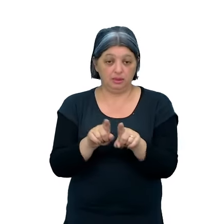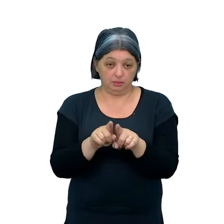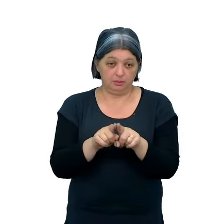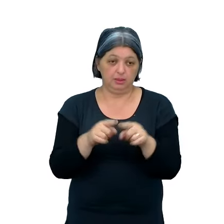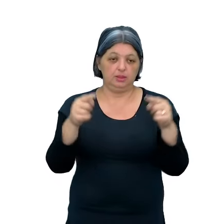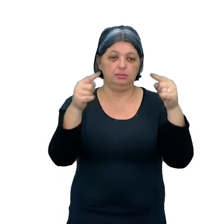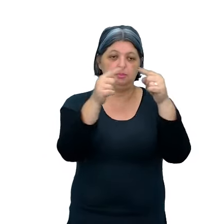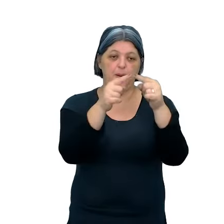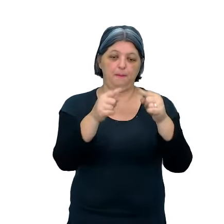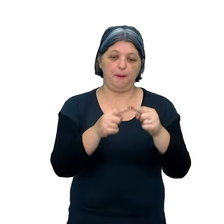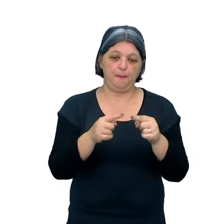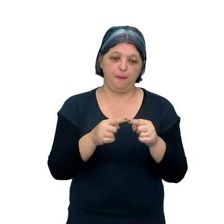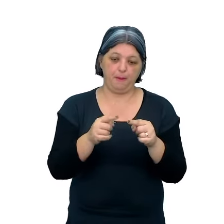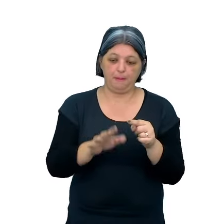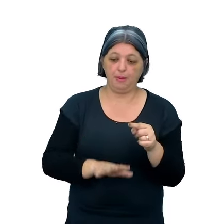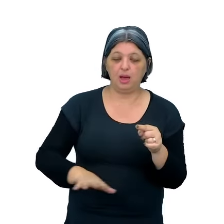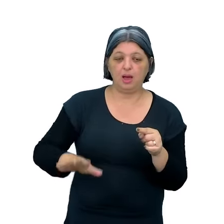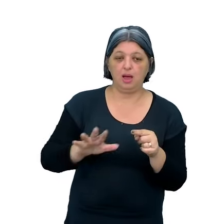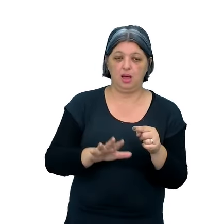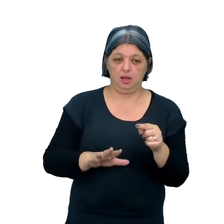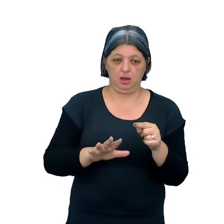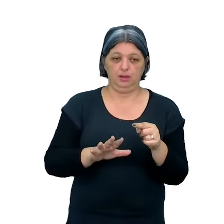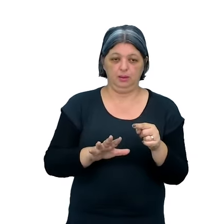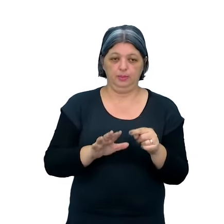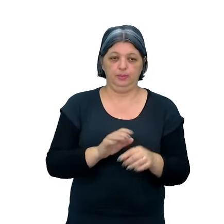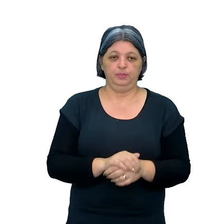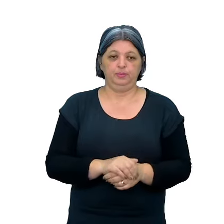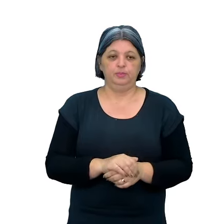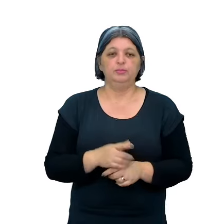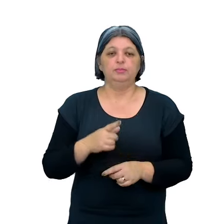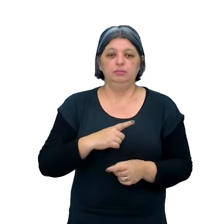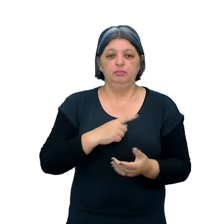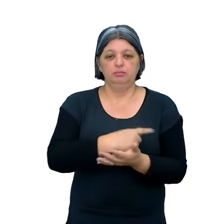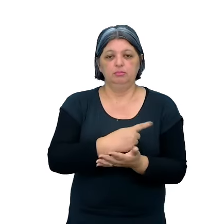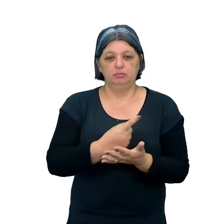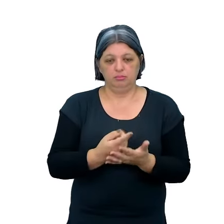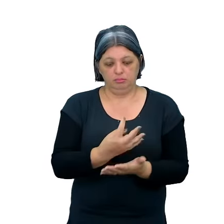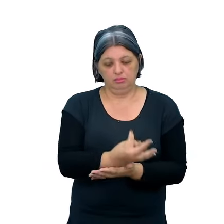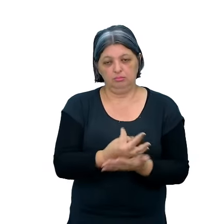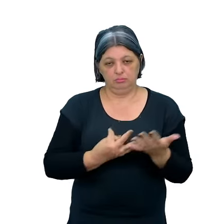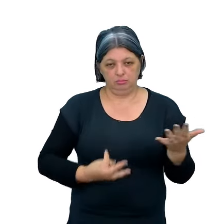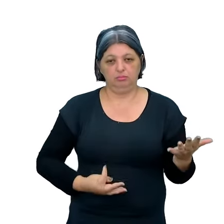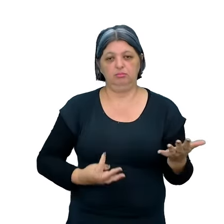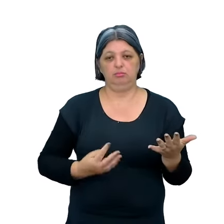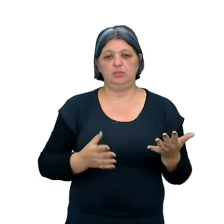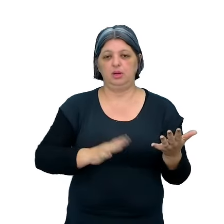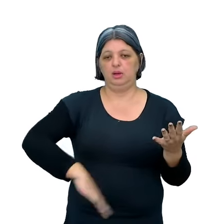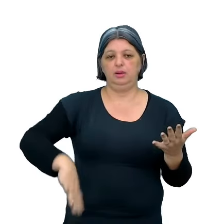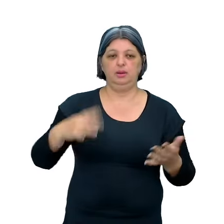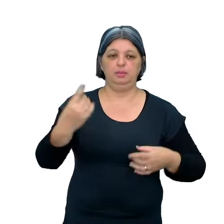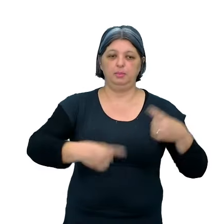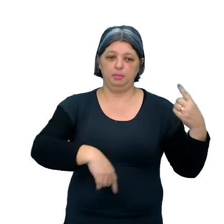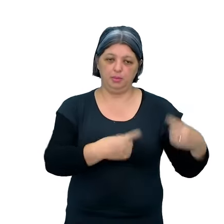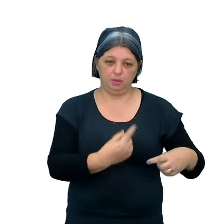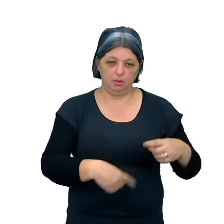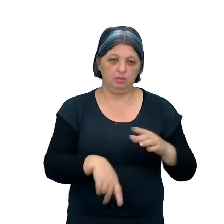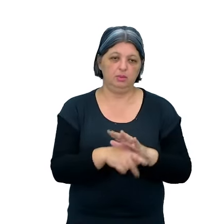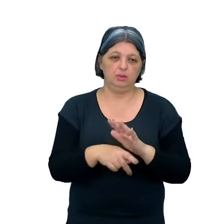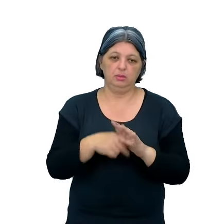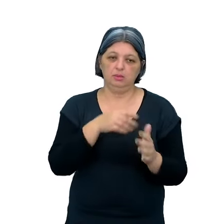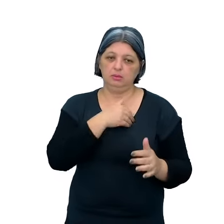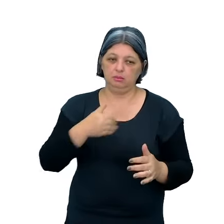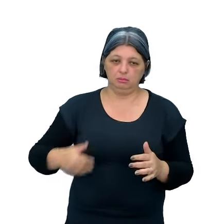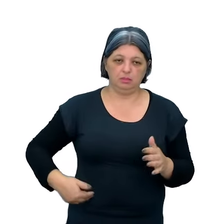em campos de atuação. Então, nós temos aqui os gêneros textuais nos campos da vida pública, da investigação e pesquisa